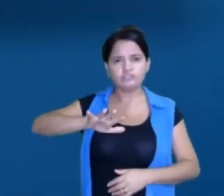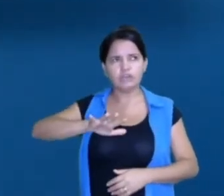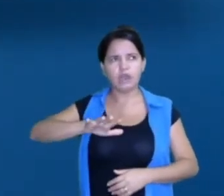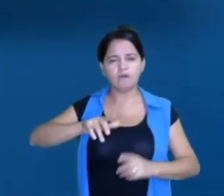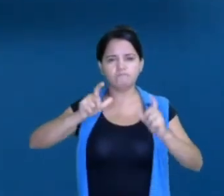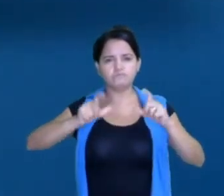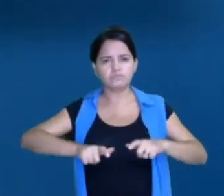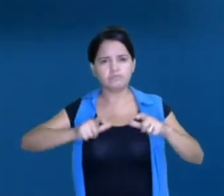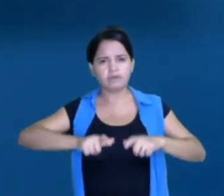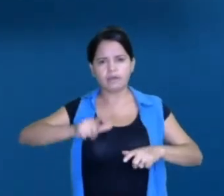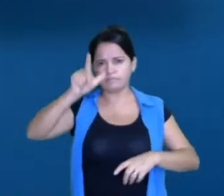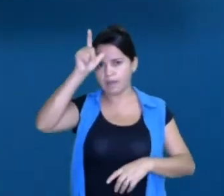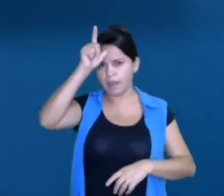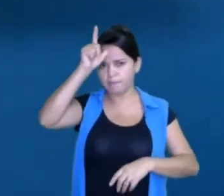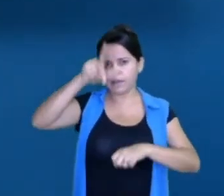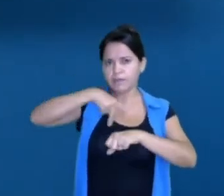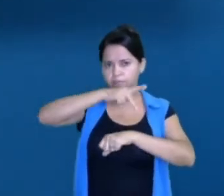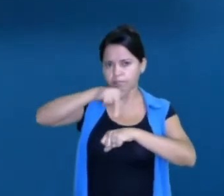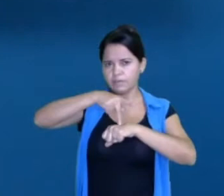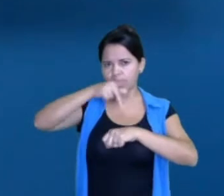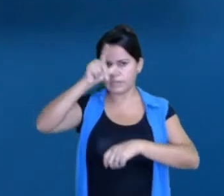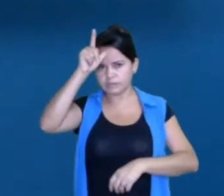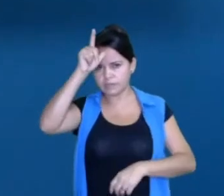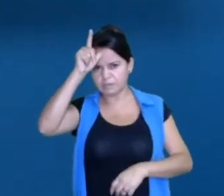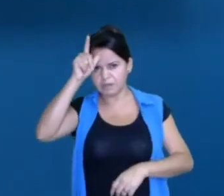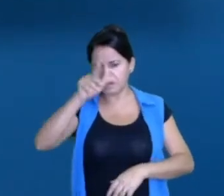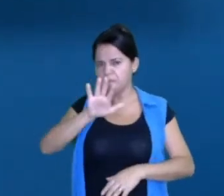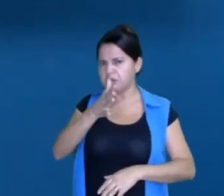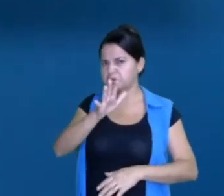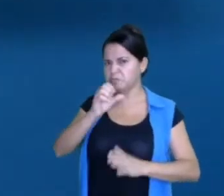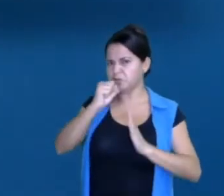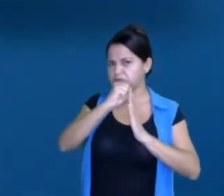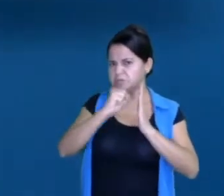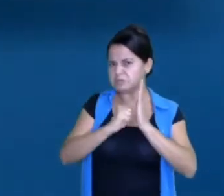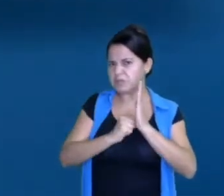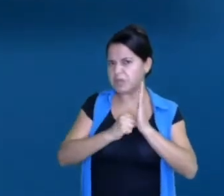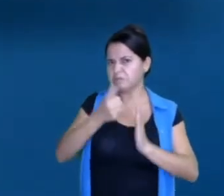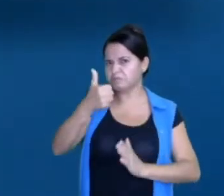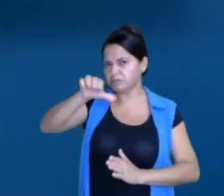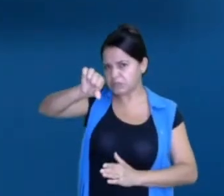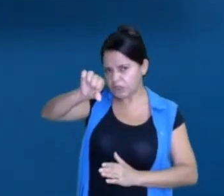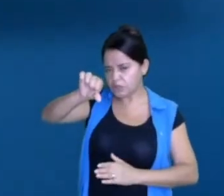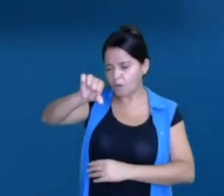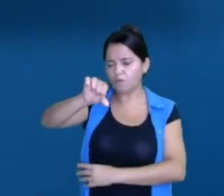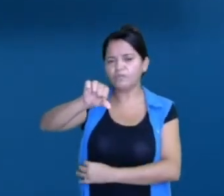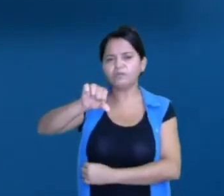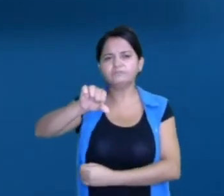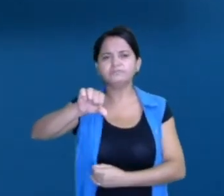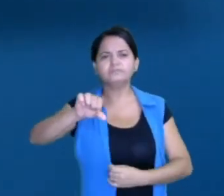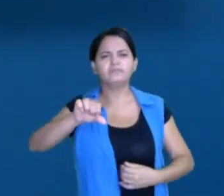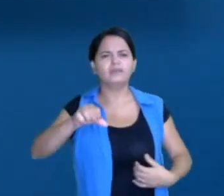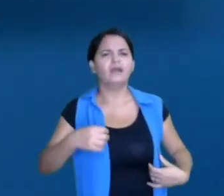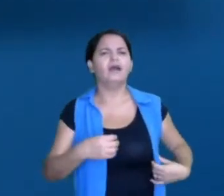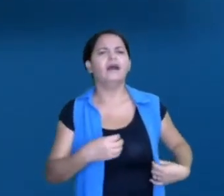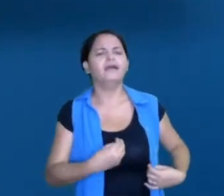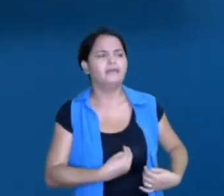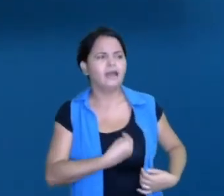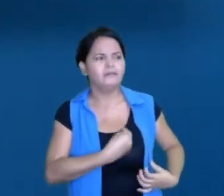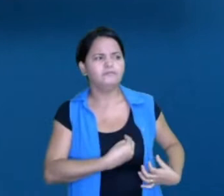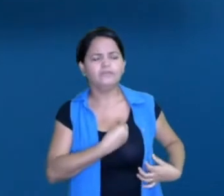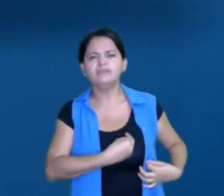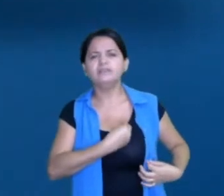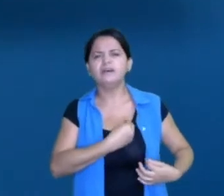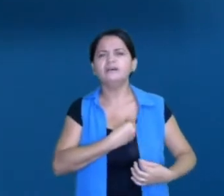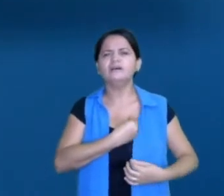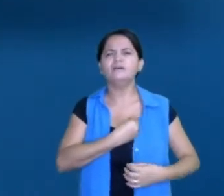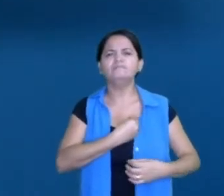Alemanha, né, que viria a ser no final do século XIX, e teria, no decorrer da sua vida, se